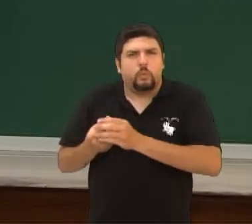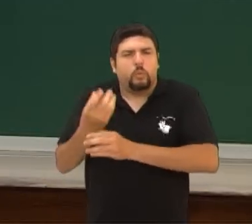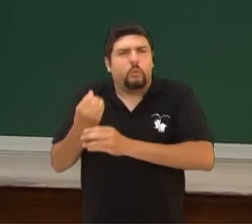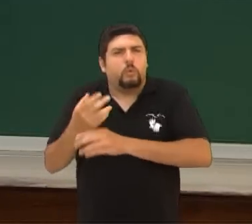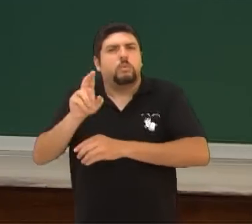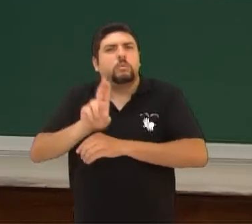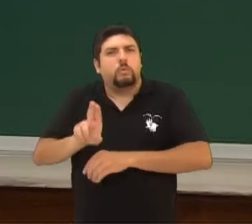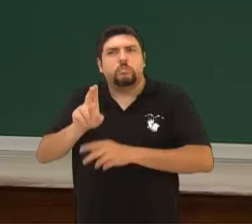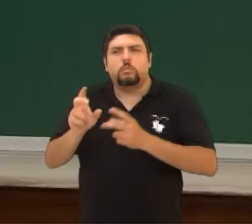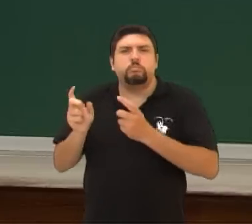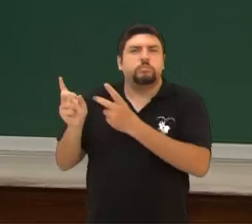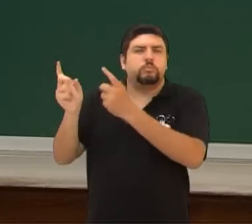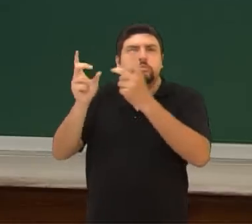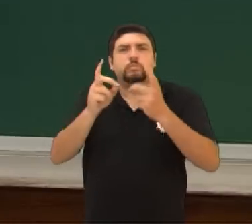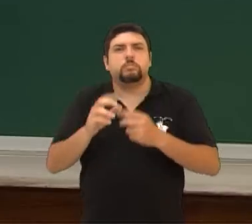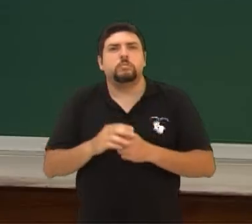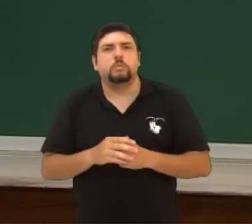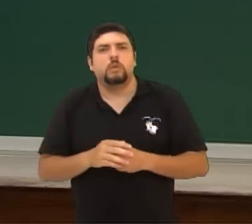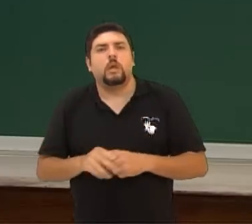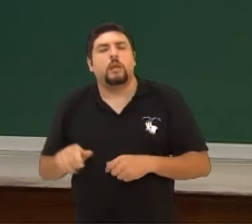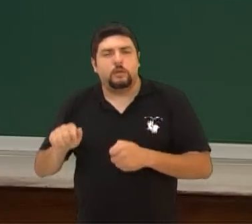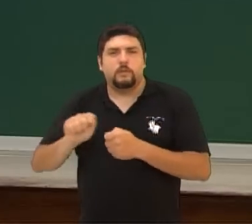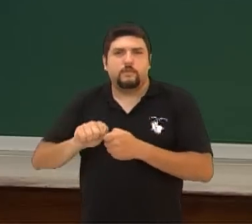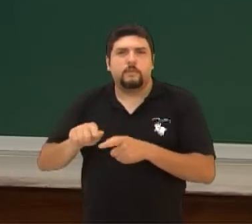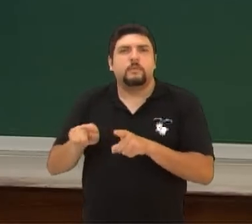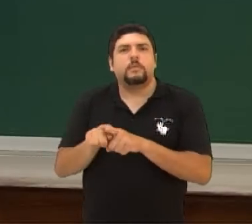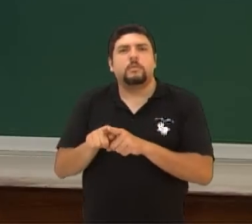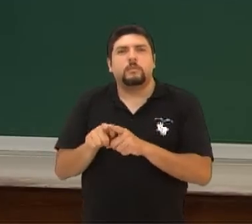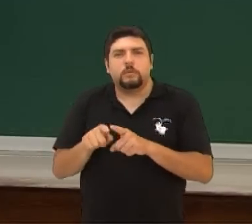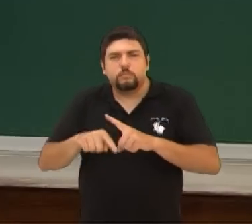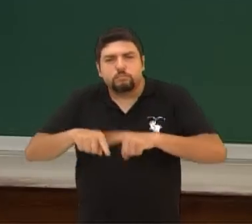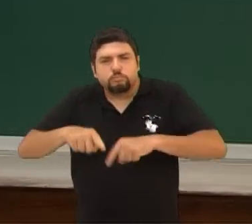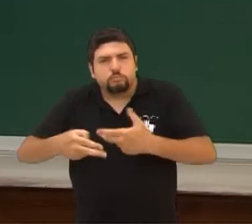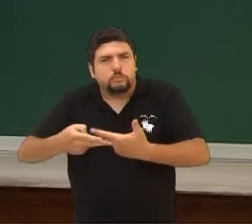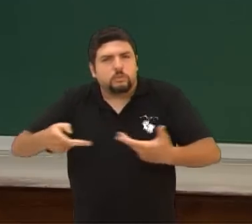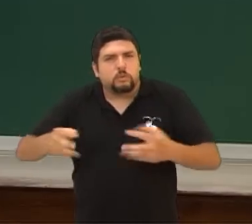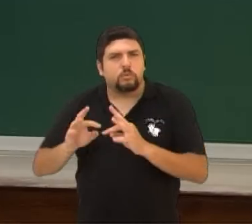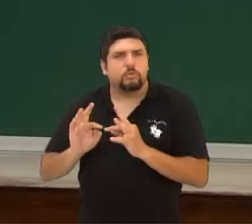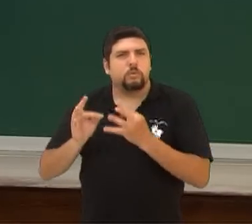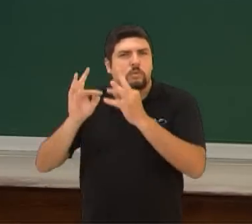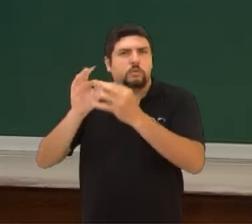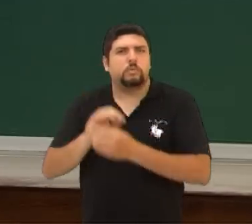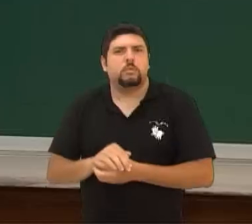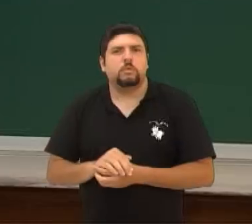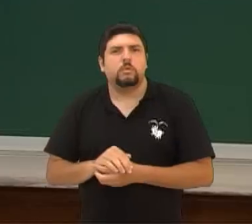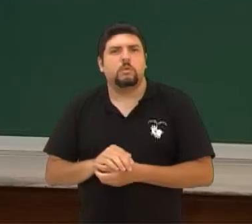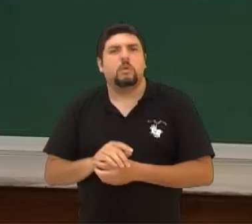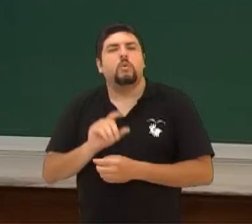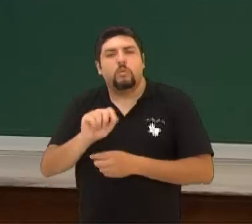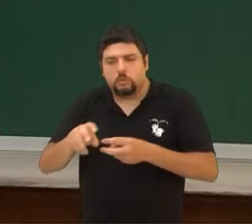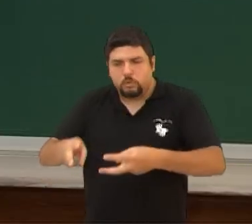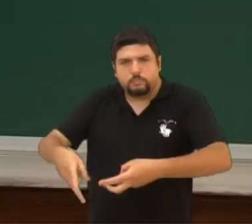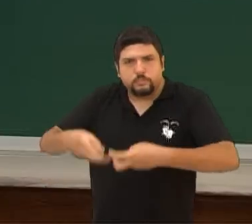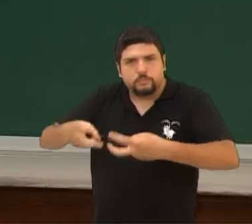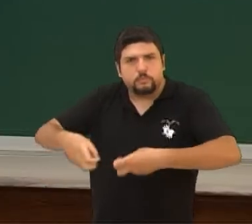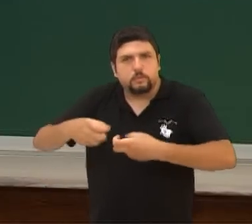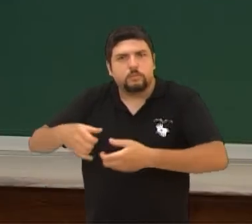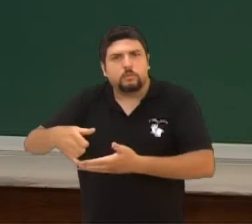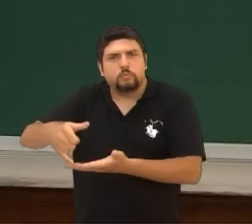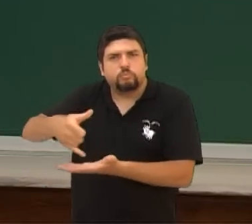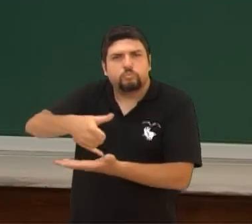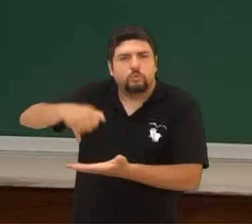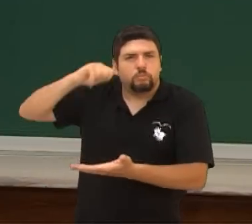utilizadas na fabricação dos equipamentos que nós usamos aí, tecnológicos, extraídos lá da mineração, que é a principal atividade econômica